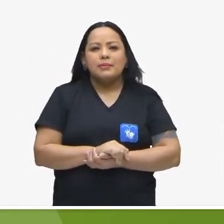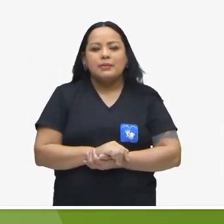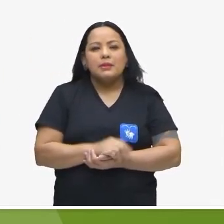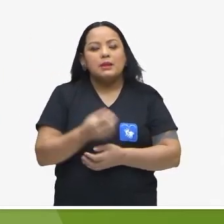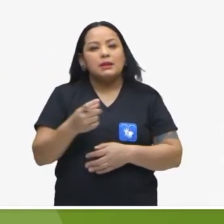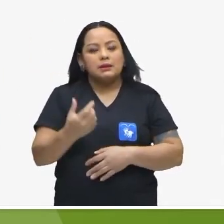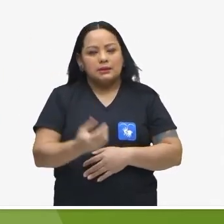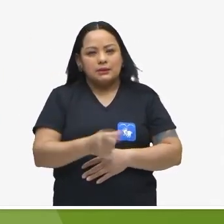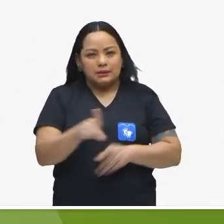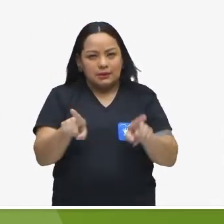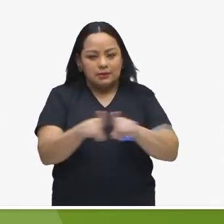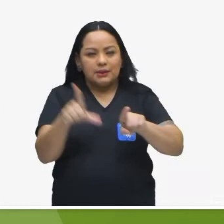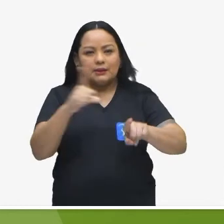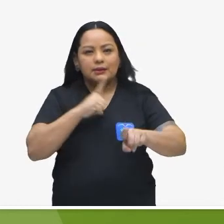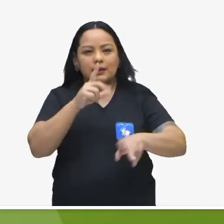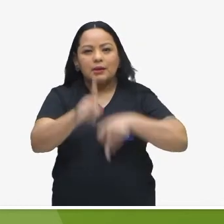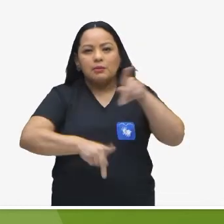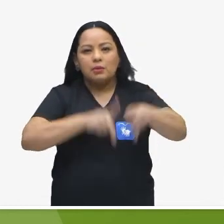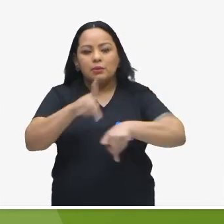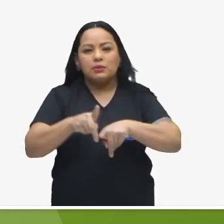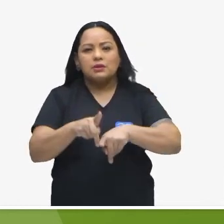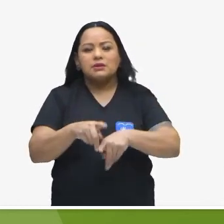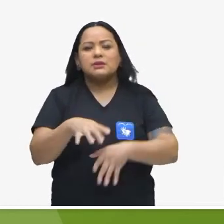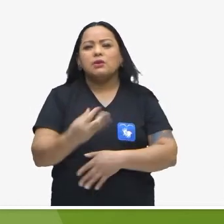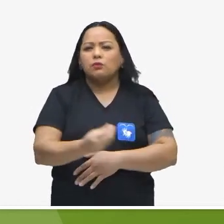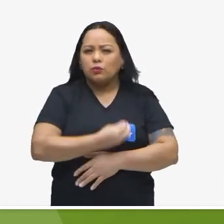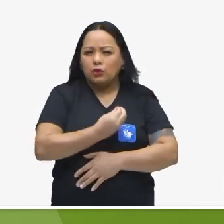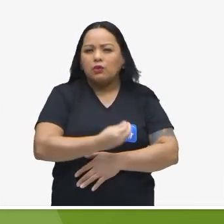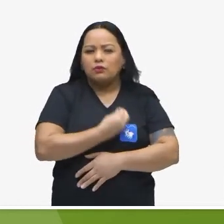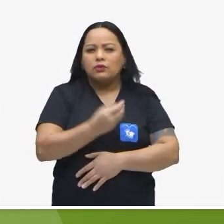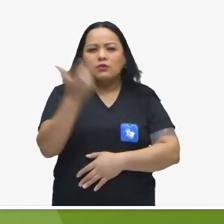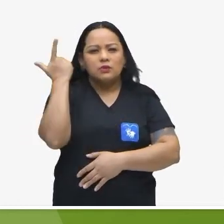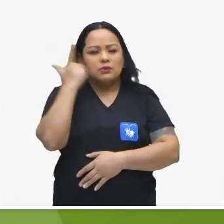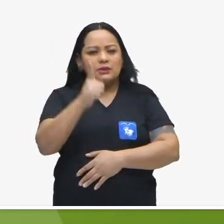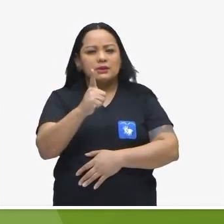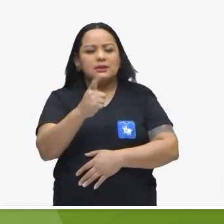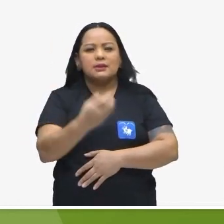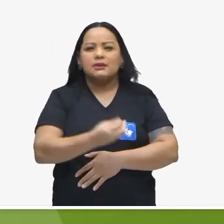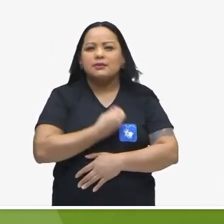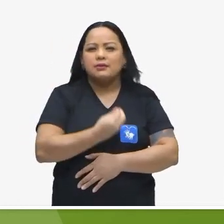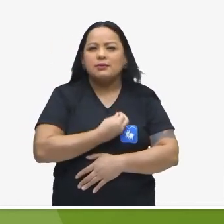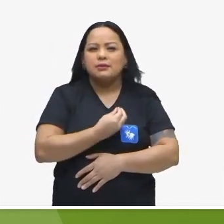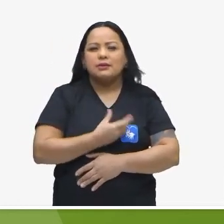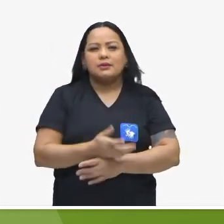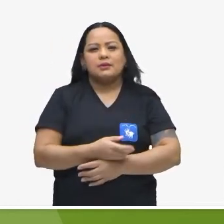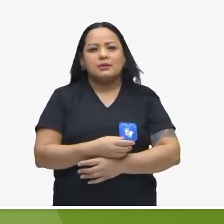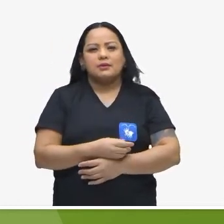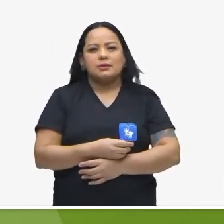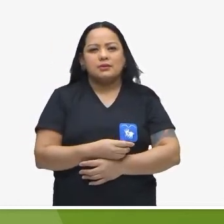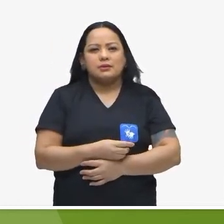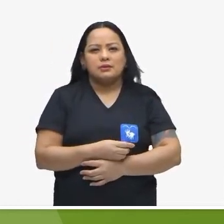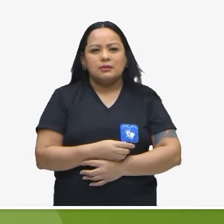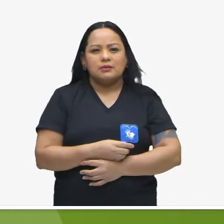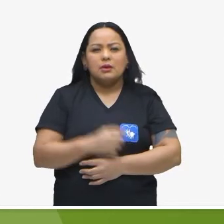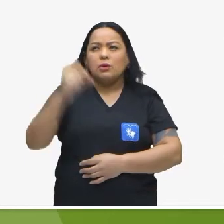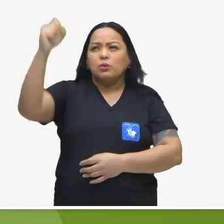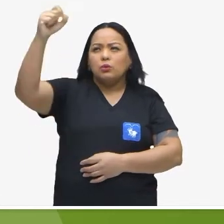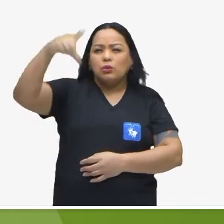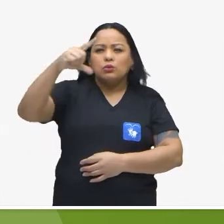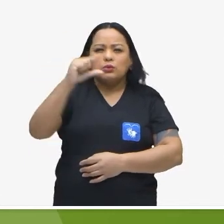e existem também populações que já vivem, que conseguem sobreviver com períodos curtos de luminosidade,